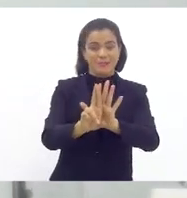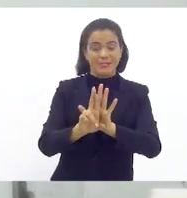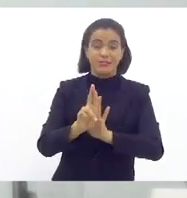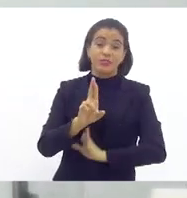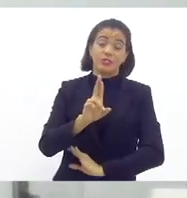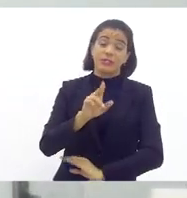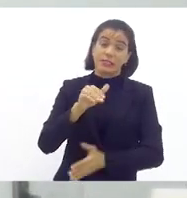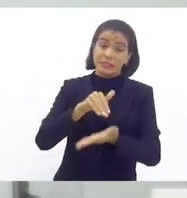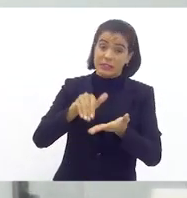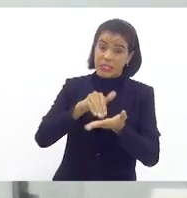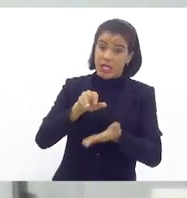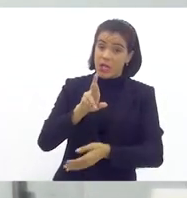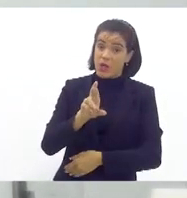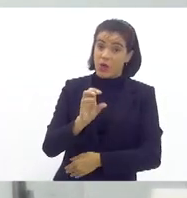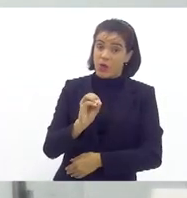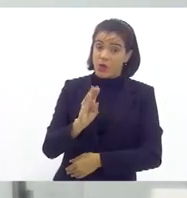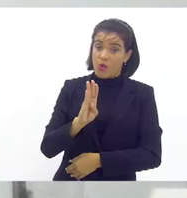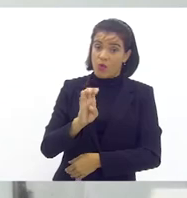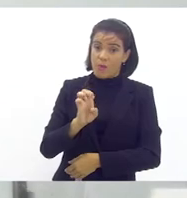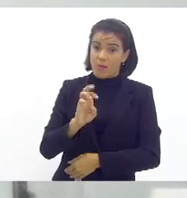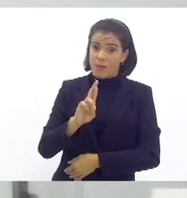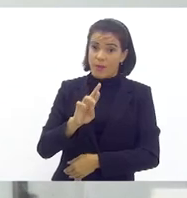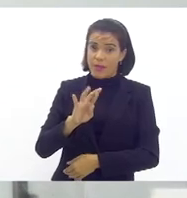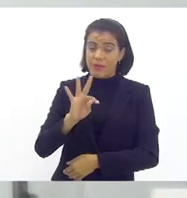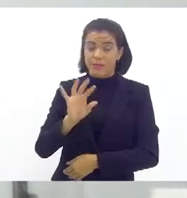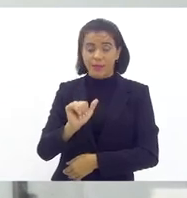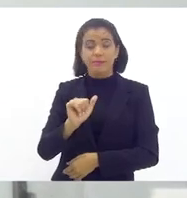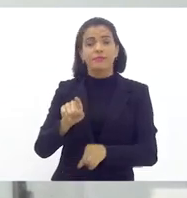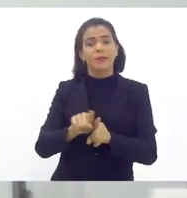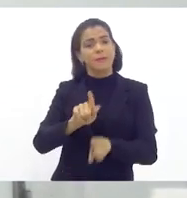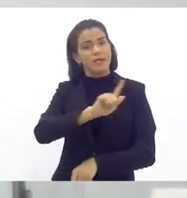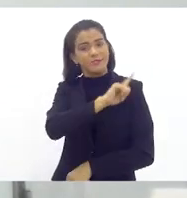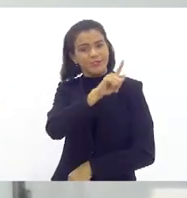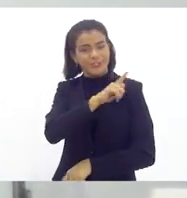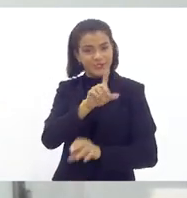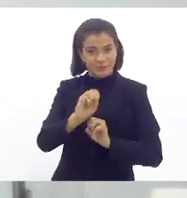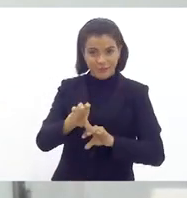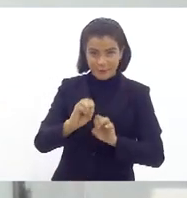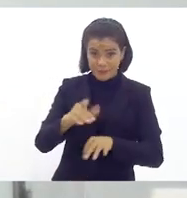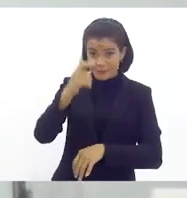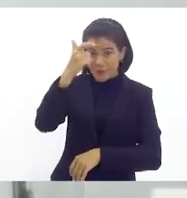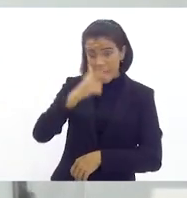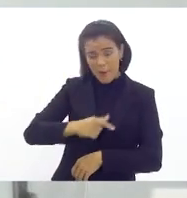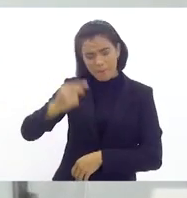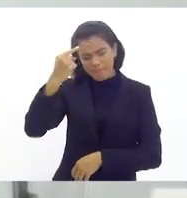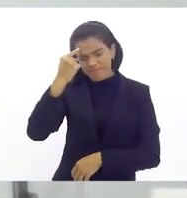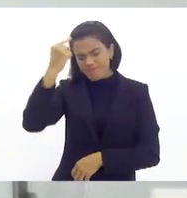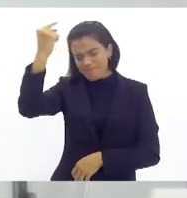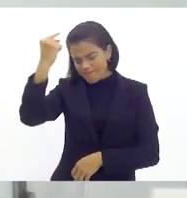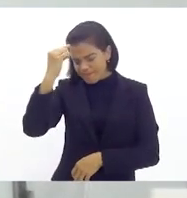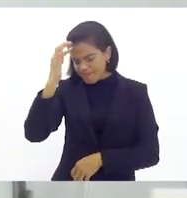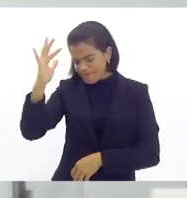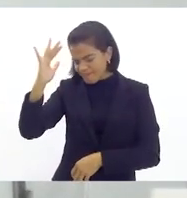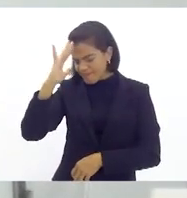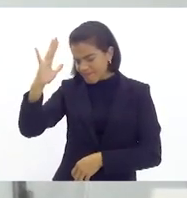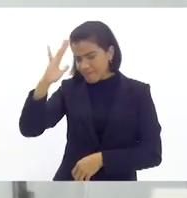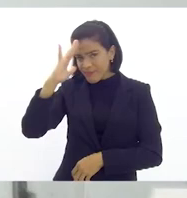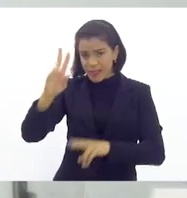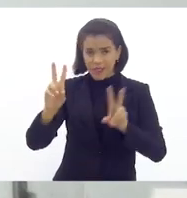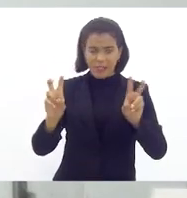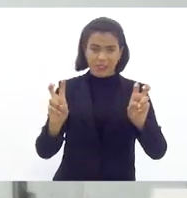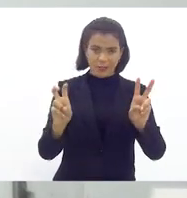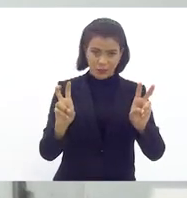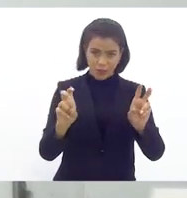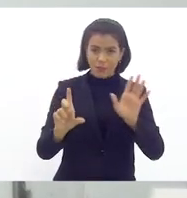e também toda a gestão de ensino. Eu, quando penso nessa questão